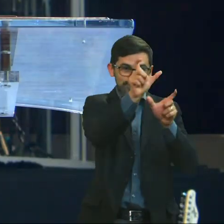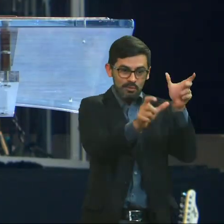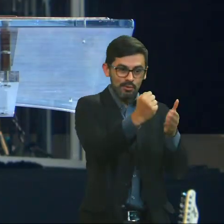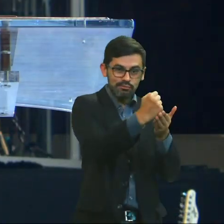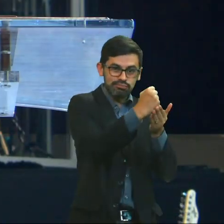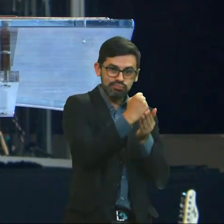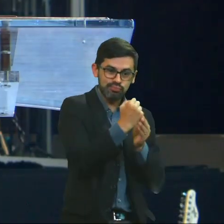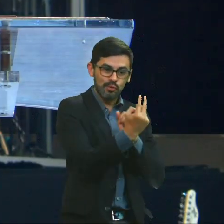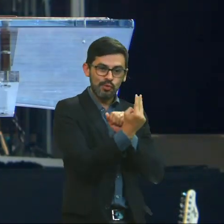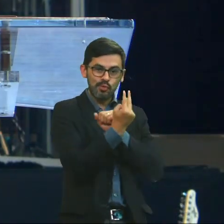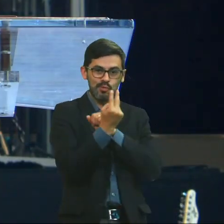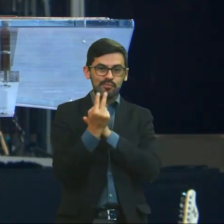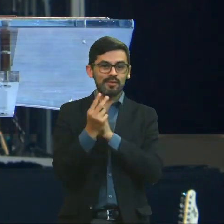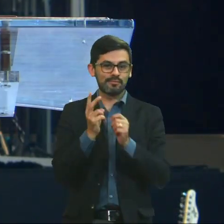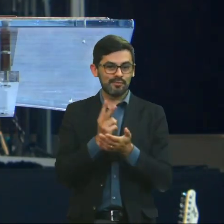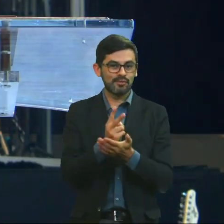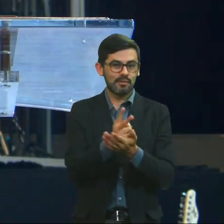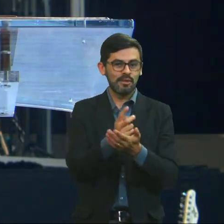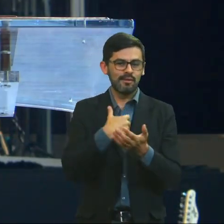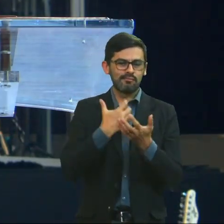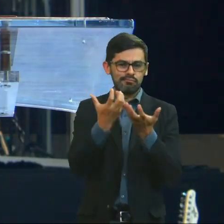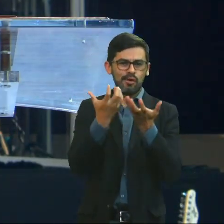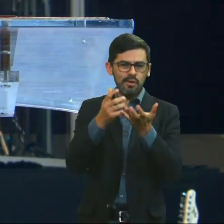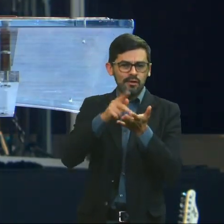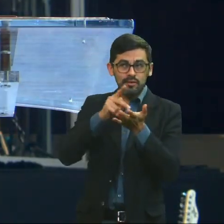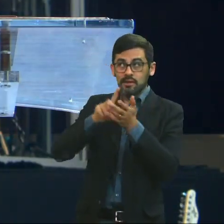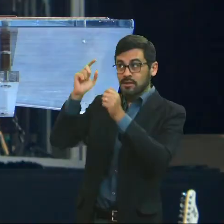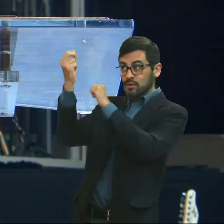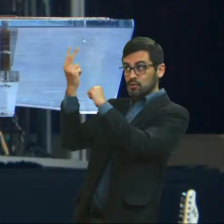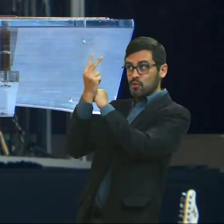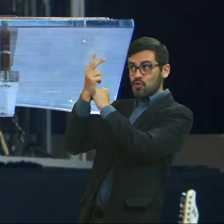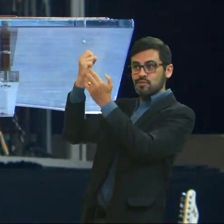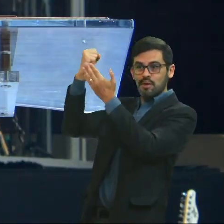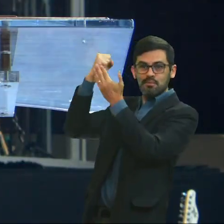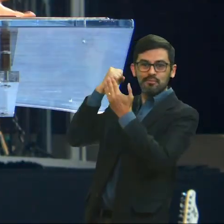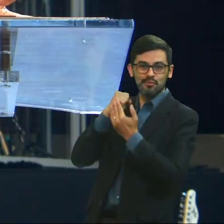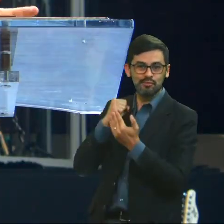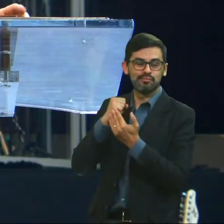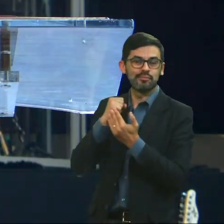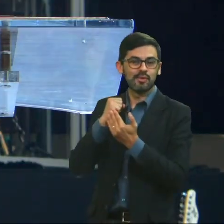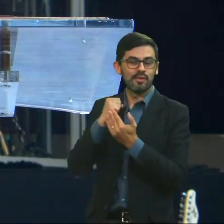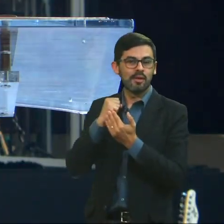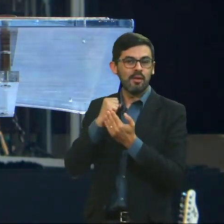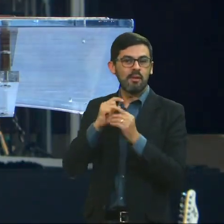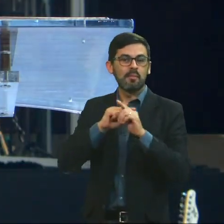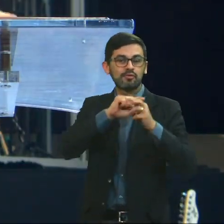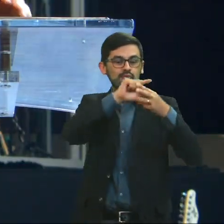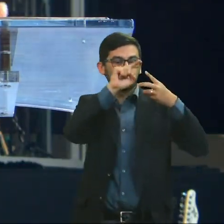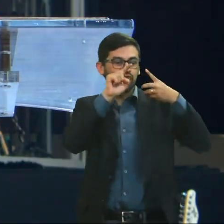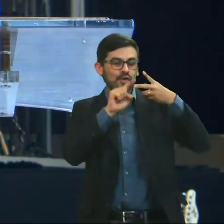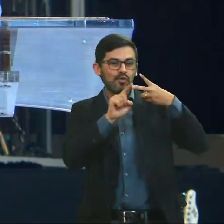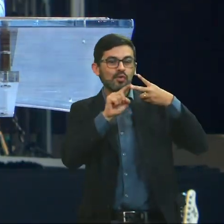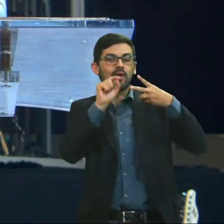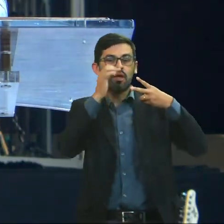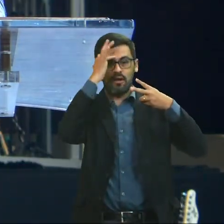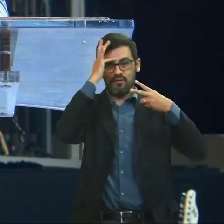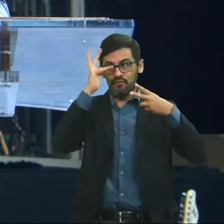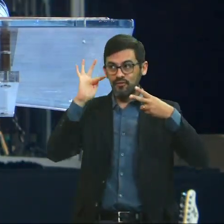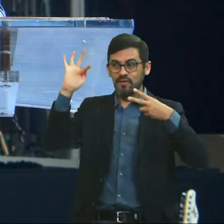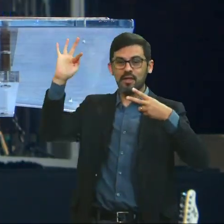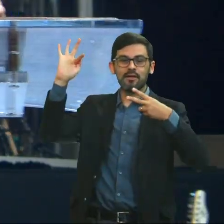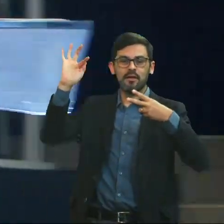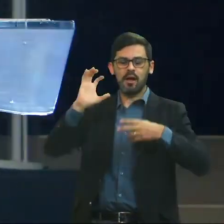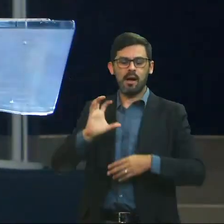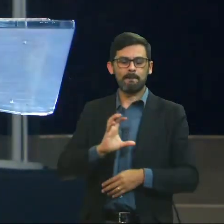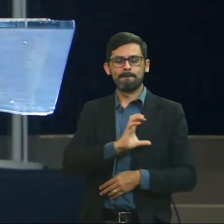quero, né? Favor de Deus e dos homens e boa reputação. Qual que é o segundo princípio? Fidelidade.